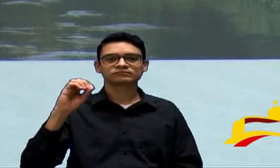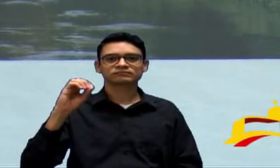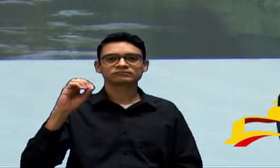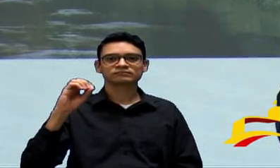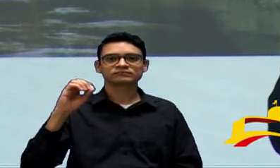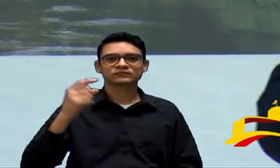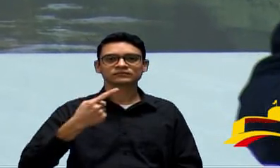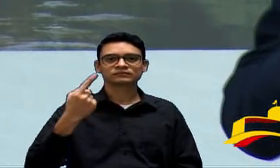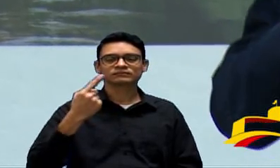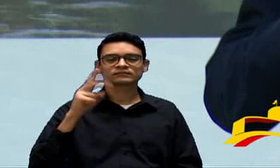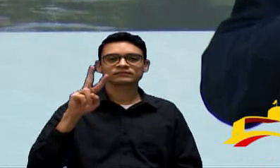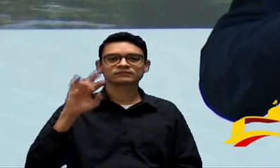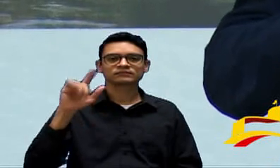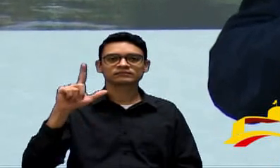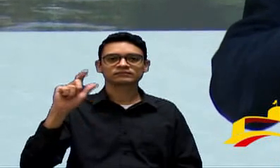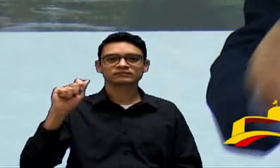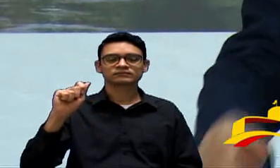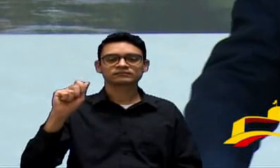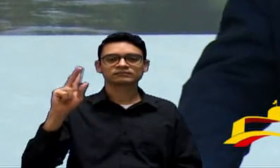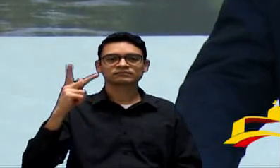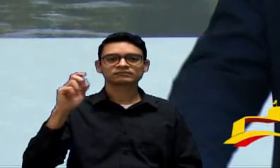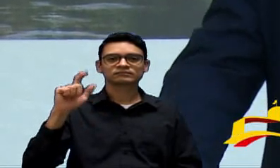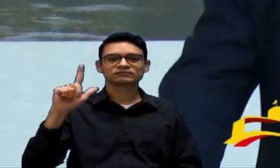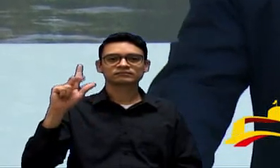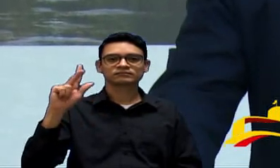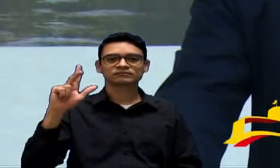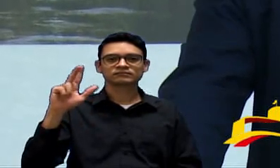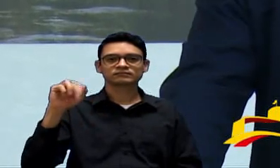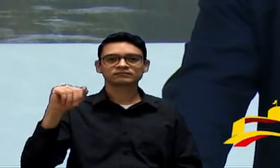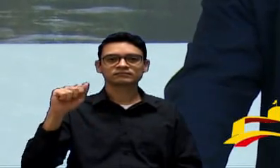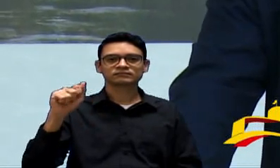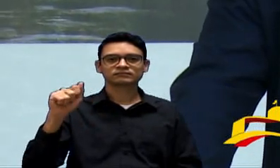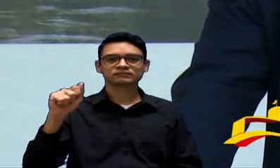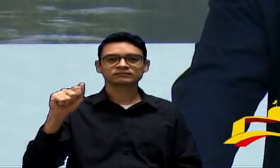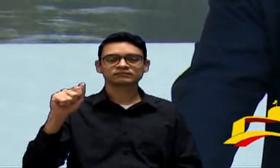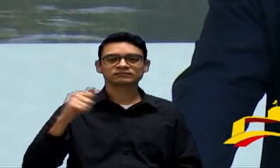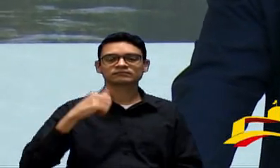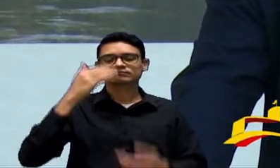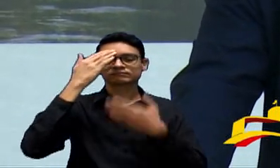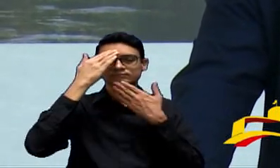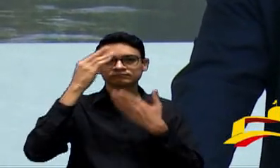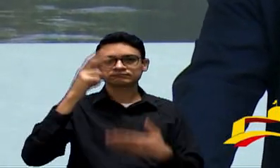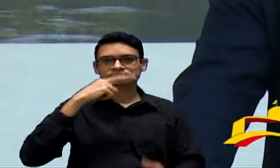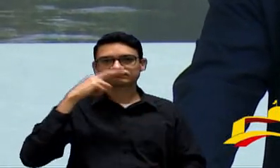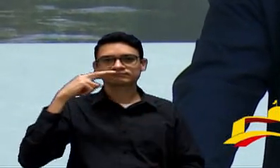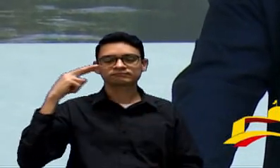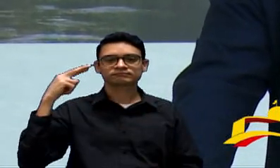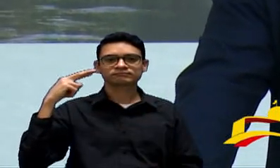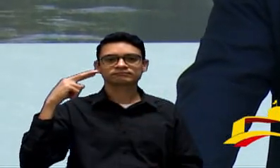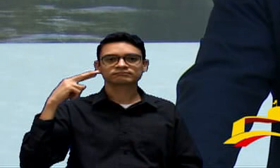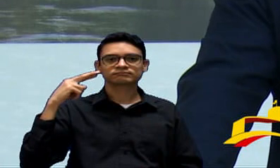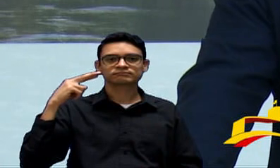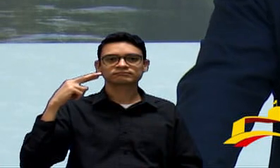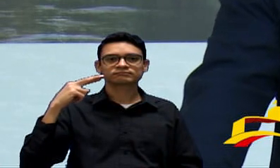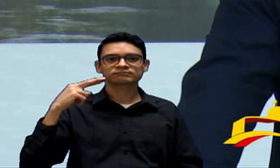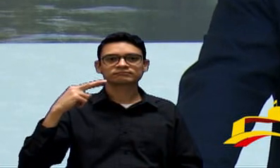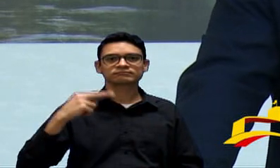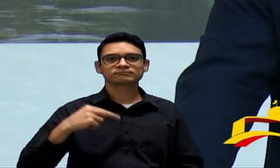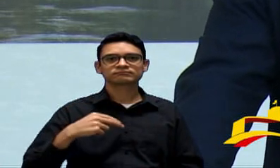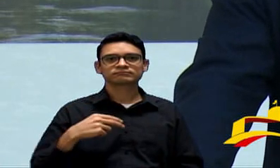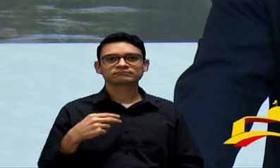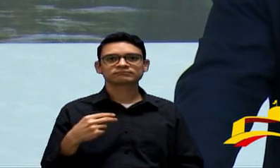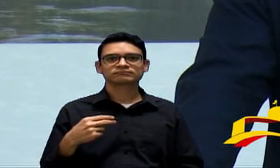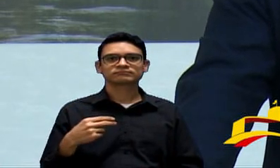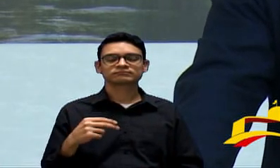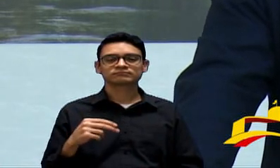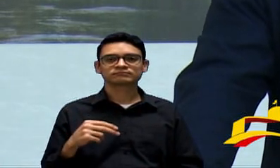É isso, né? Então, entregou o segundo, ficou ótimo também. Queria agradecer o prefeito. Inicialmente, inclusive, esse ecoponto era para